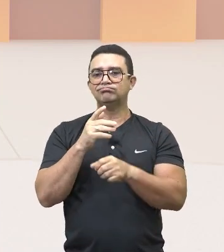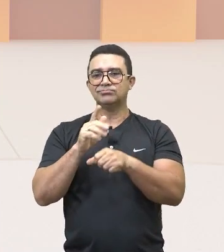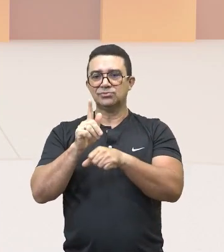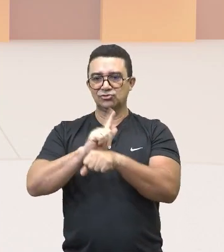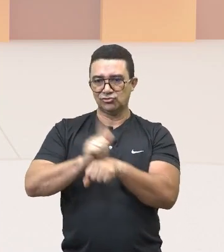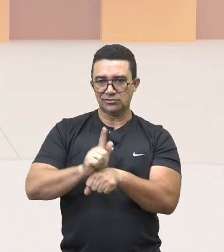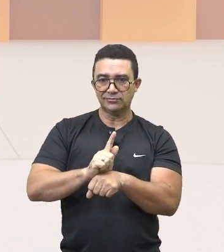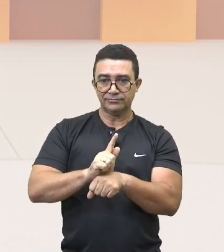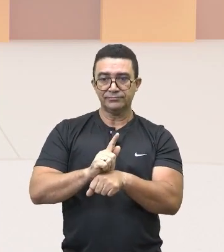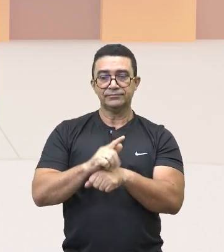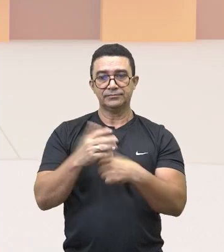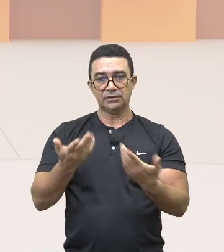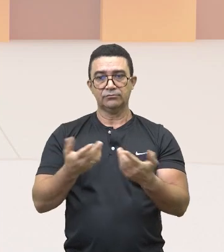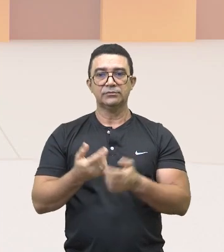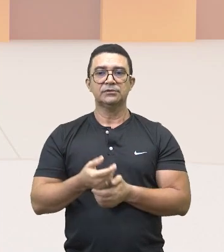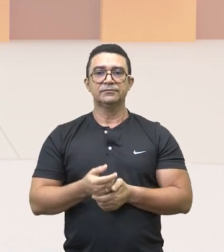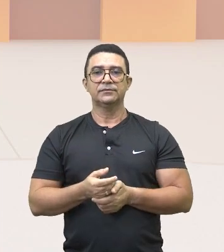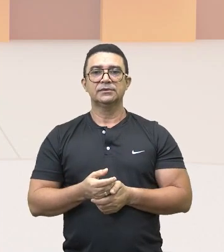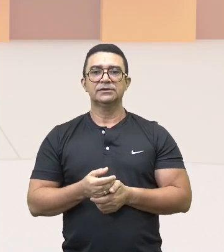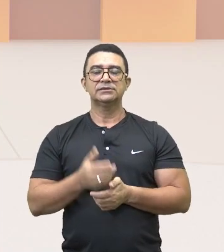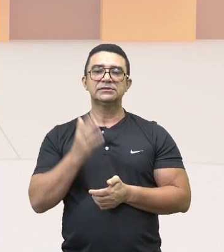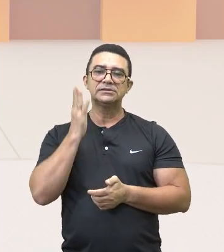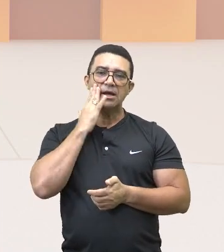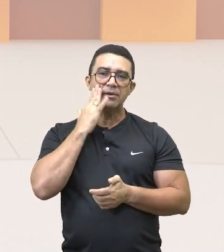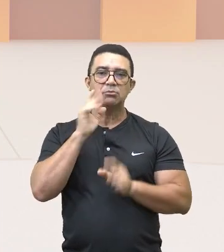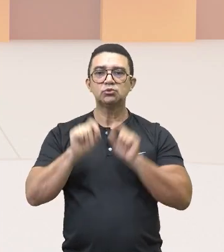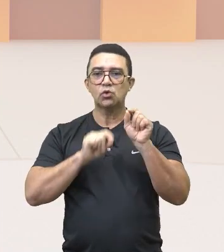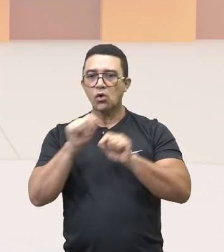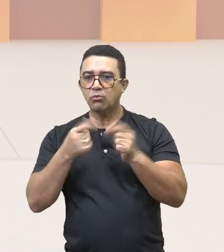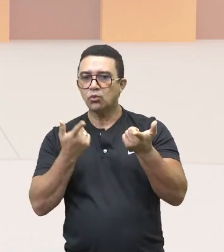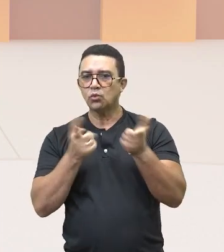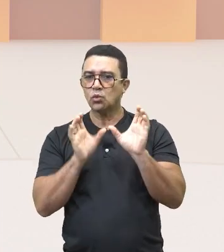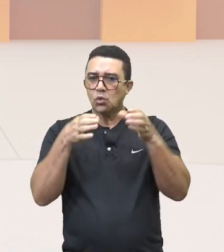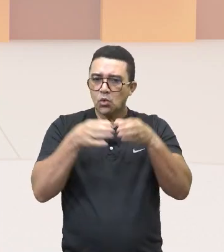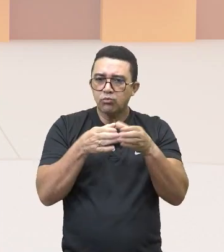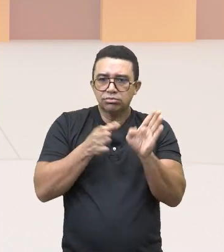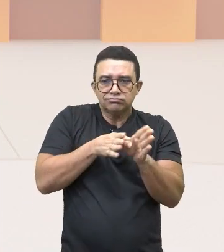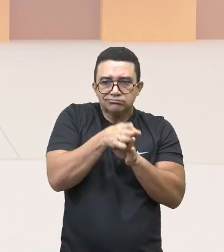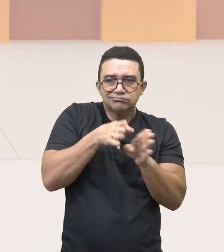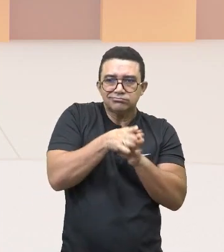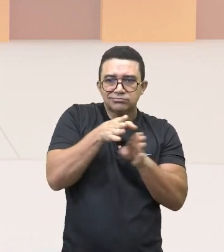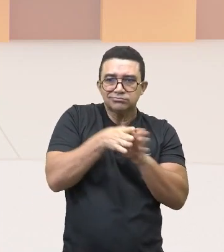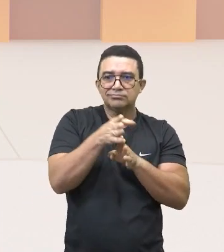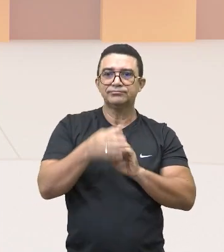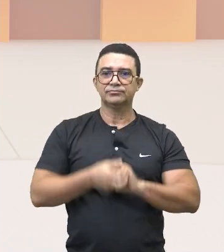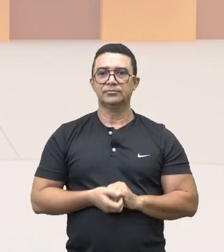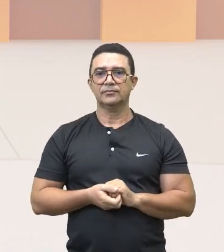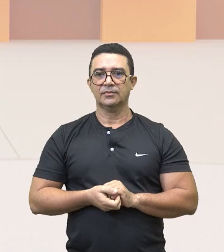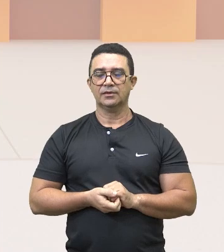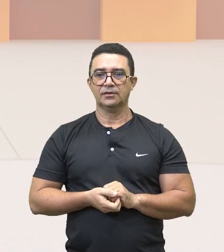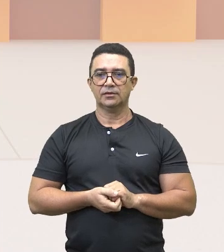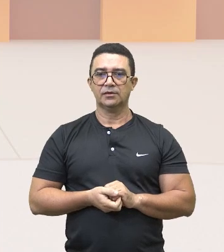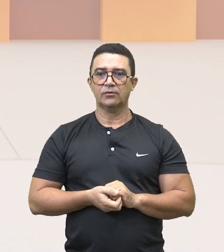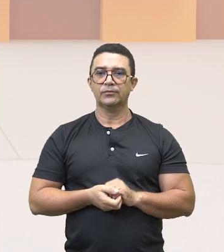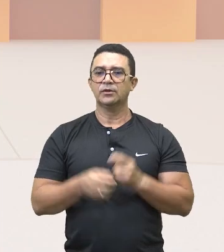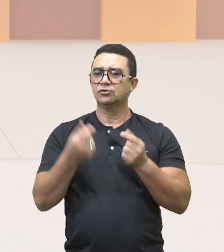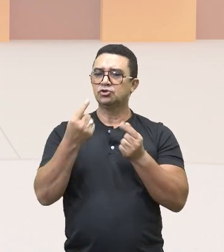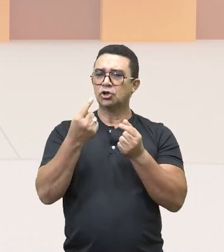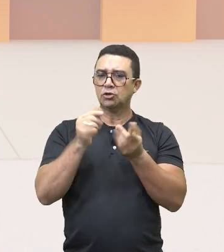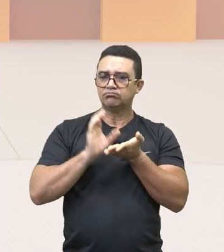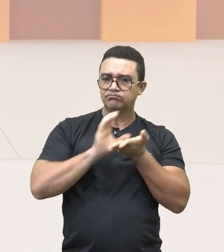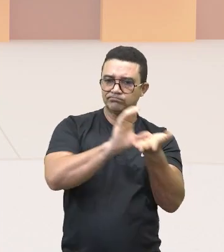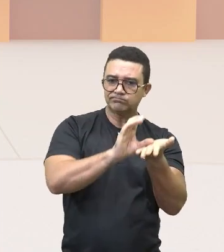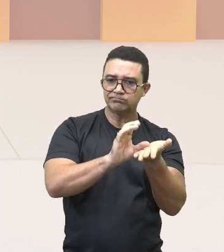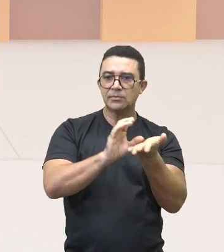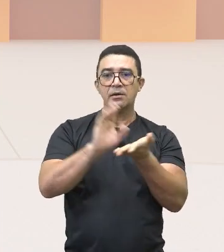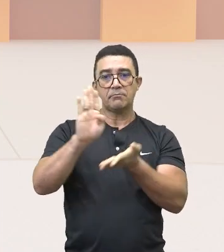vê basicamente como é que funciona no comitê orientador. Então esse fundo, pessoal, ele é gerido pelo BNDES, tem pessoas